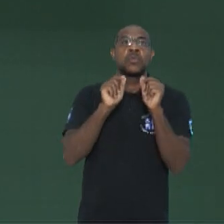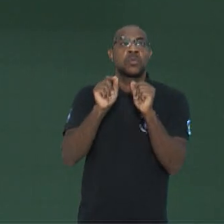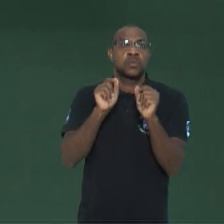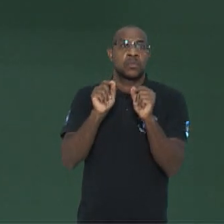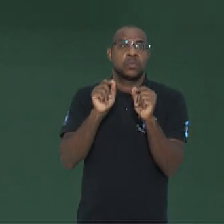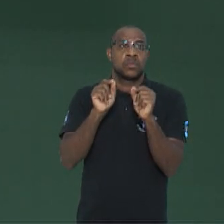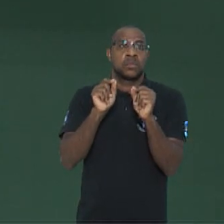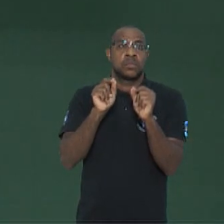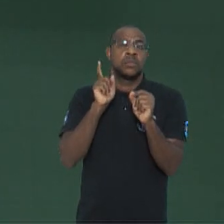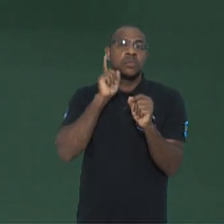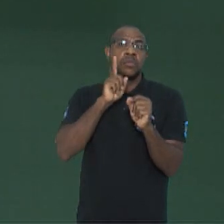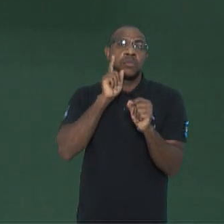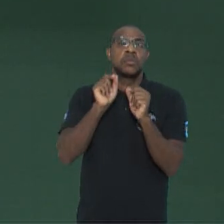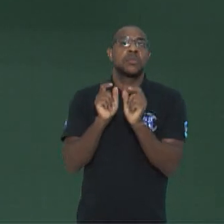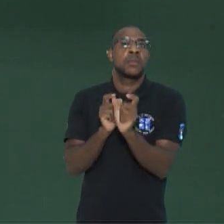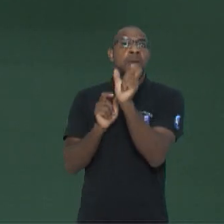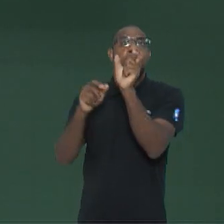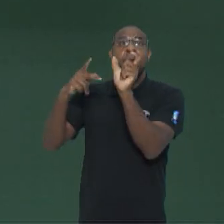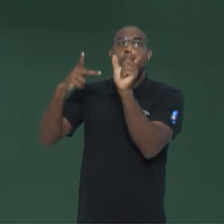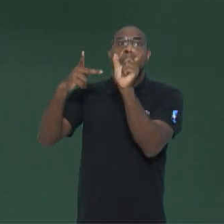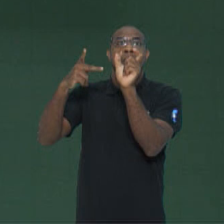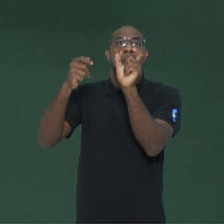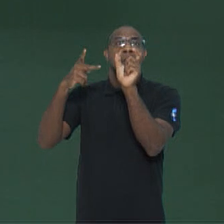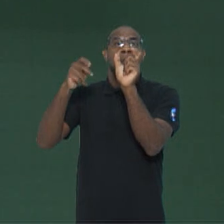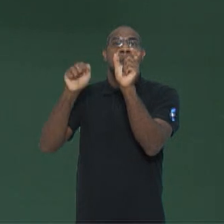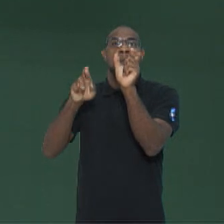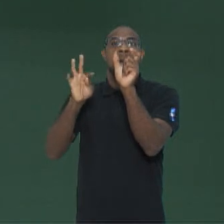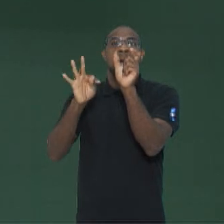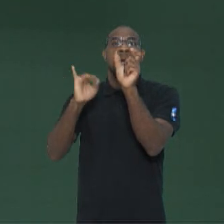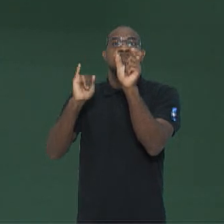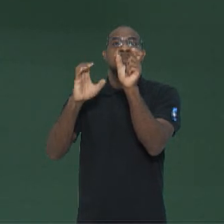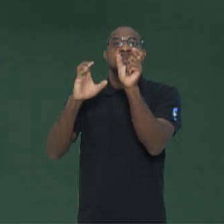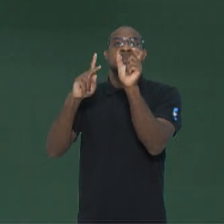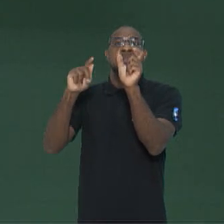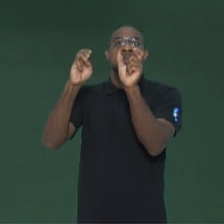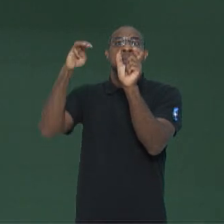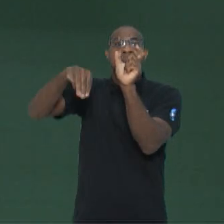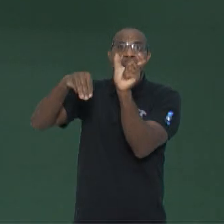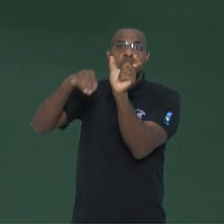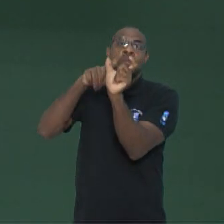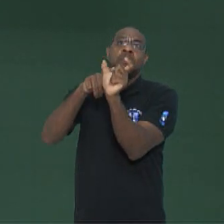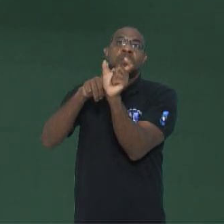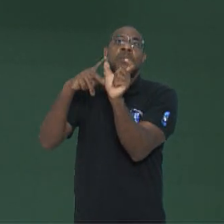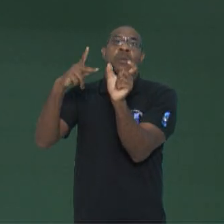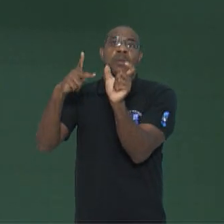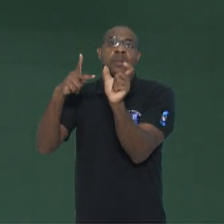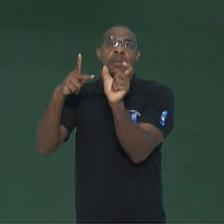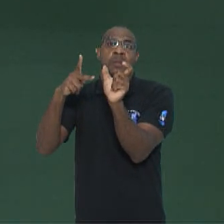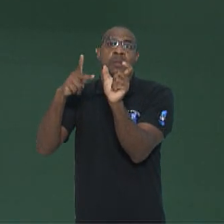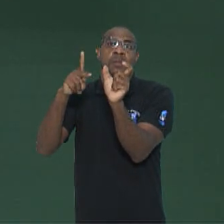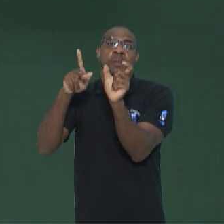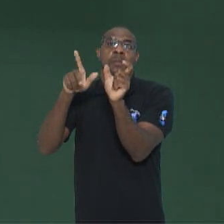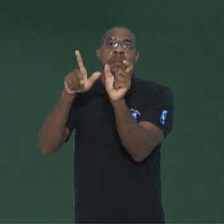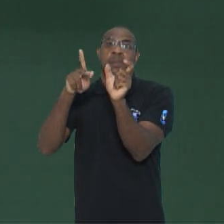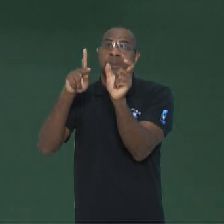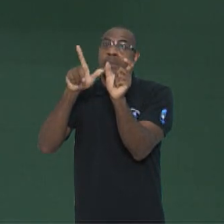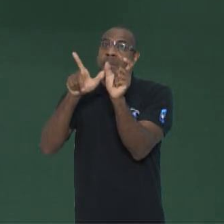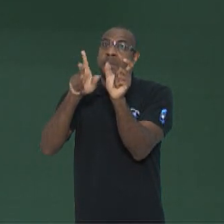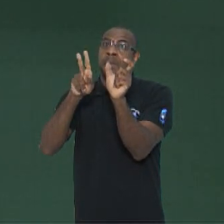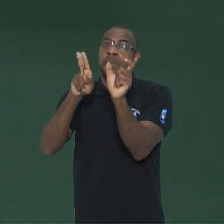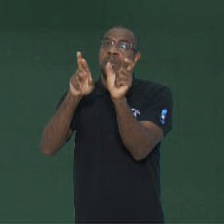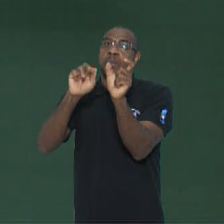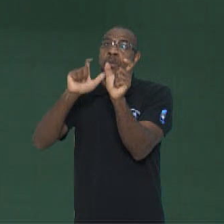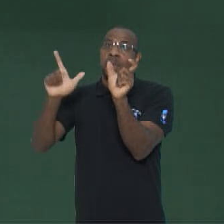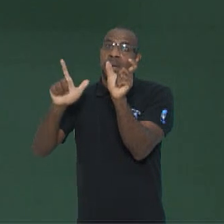participam no plural. Aqui fala Estados Unidos é no singular. Será que